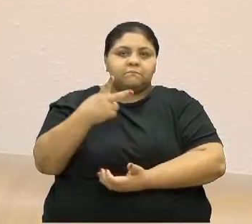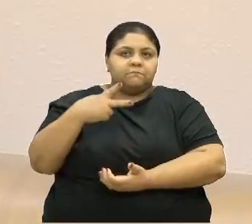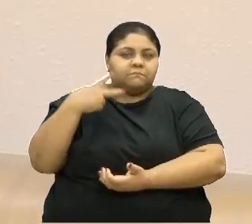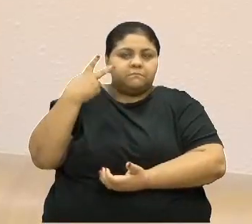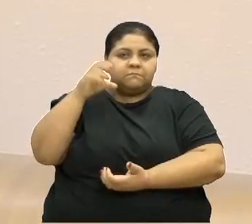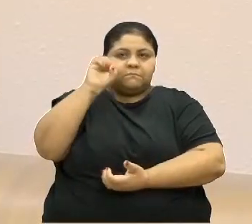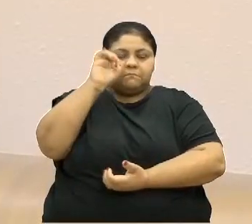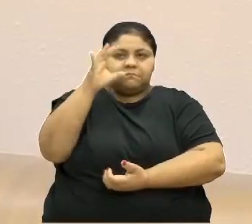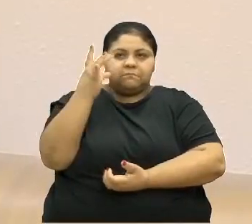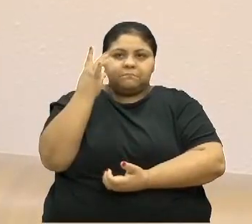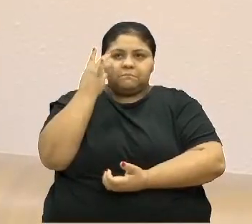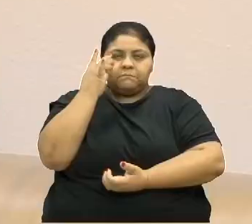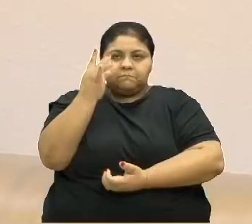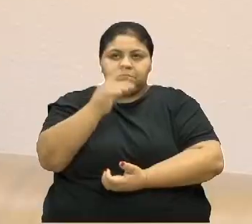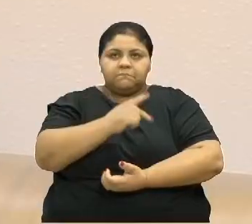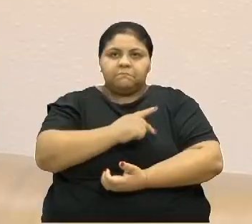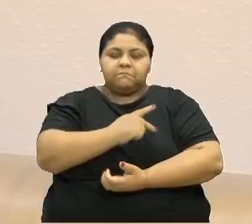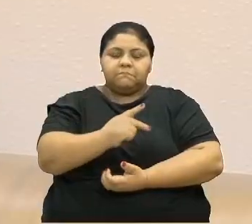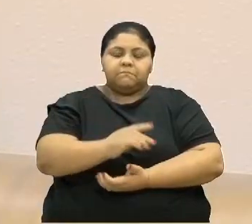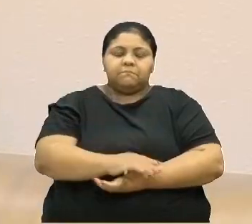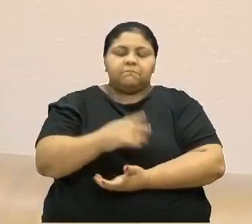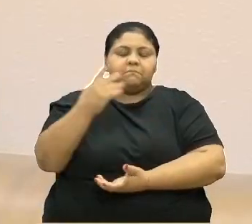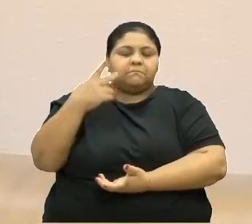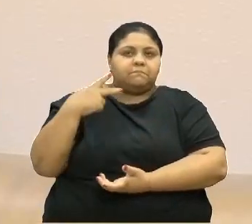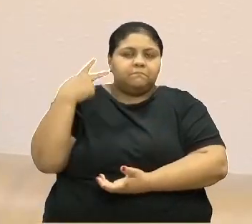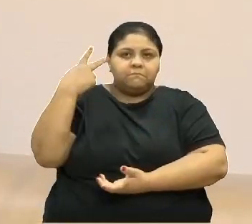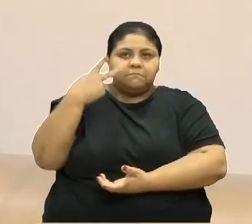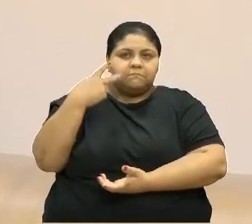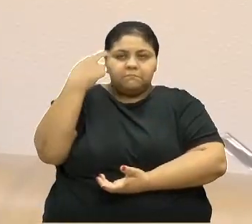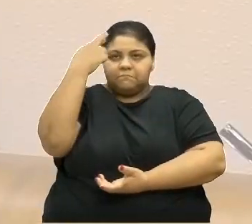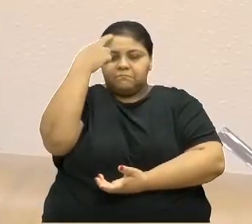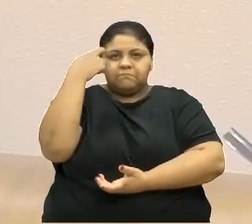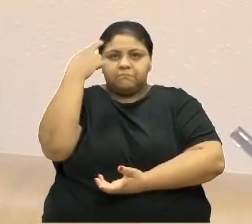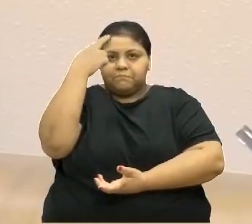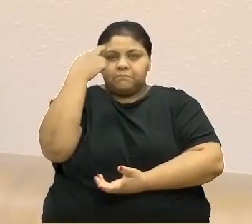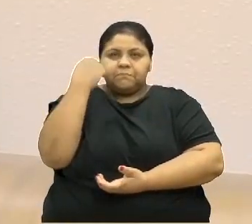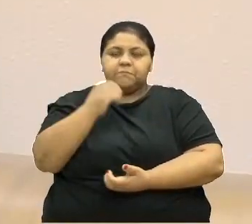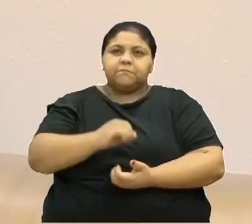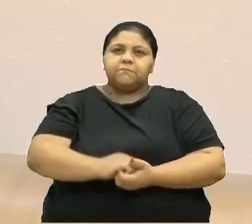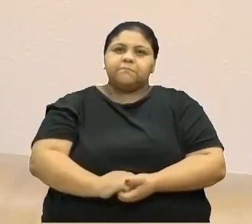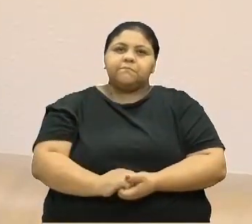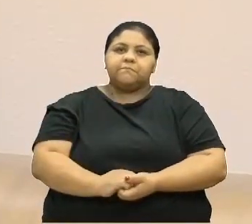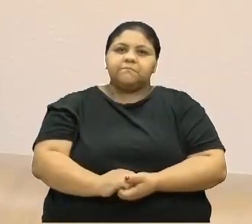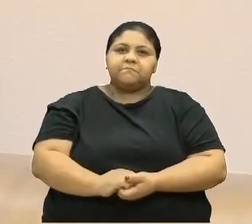Presente, senhora presidente. Vereador Rafael Bueno.